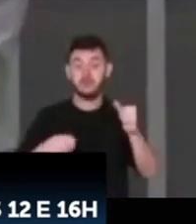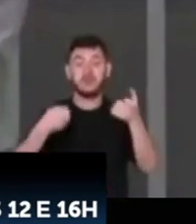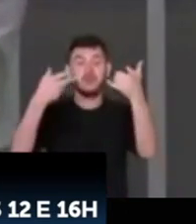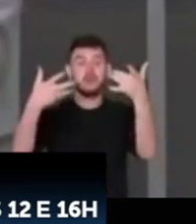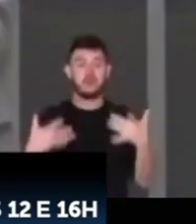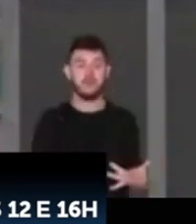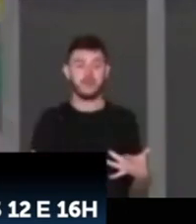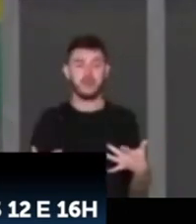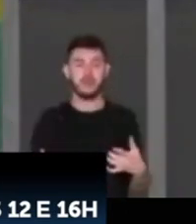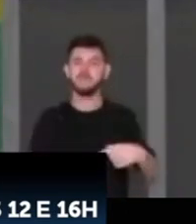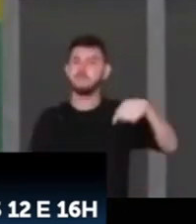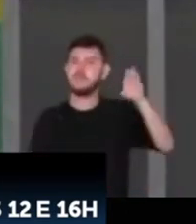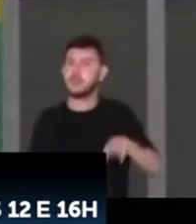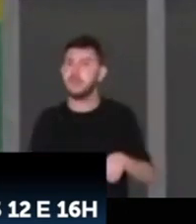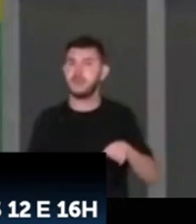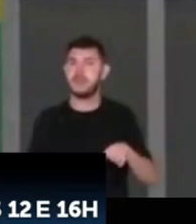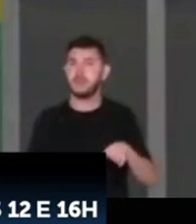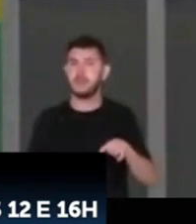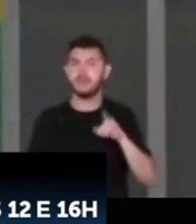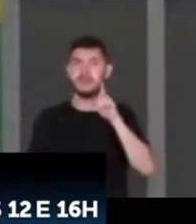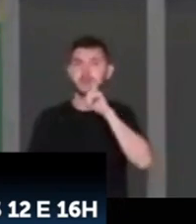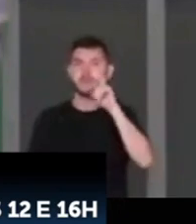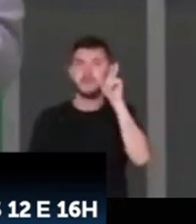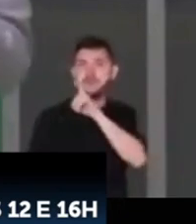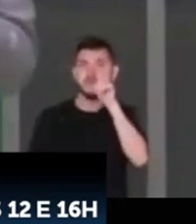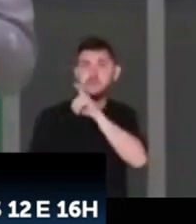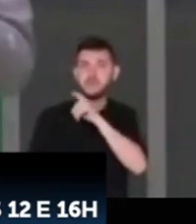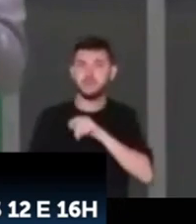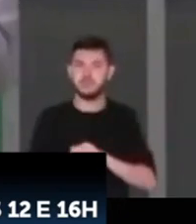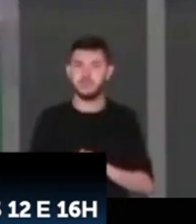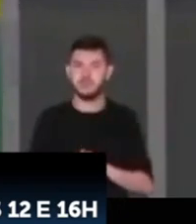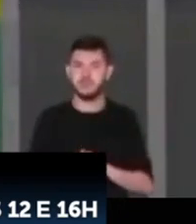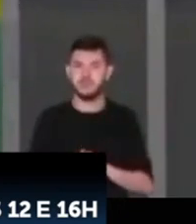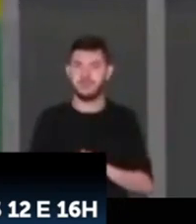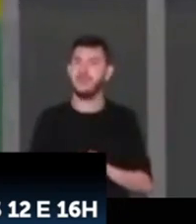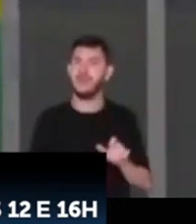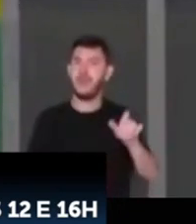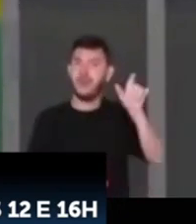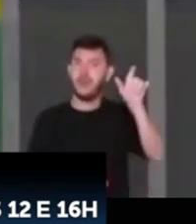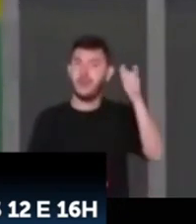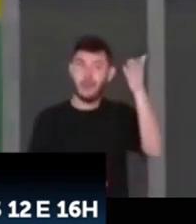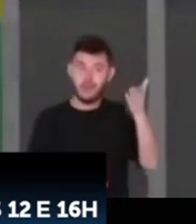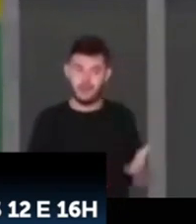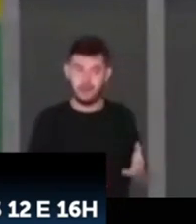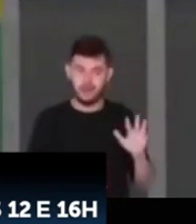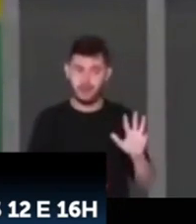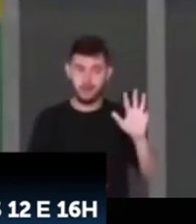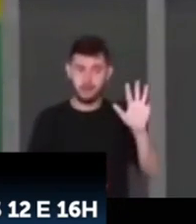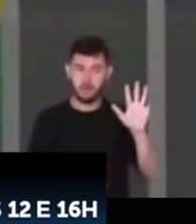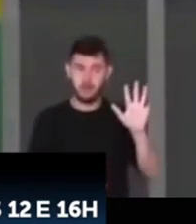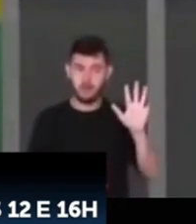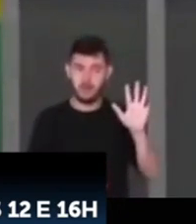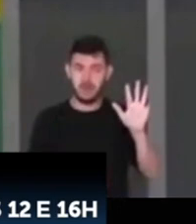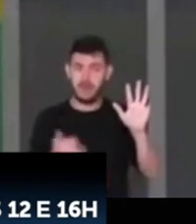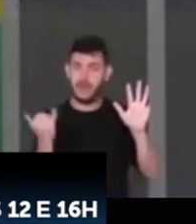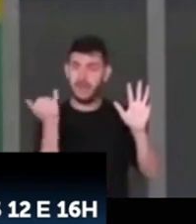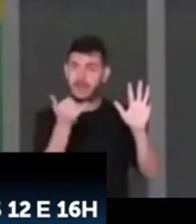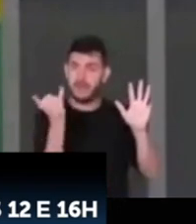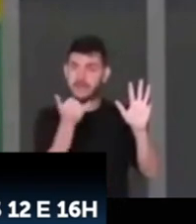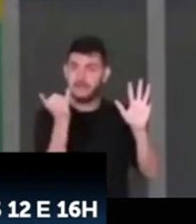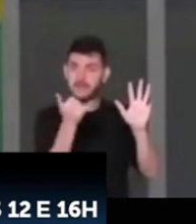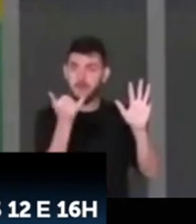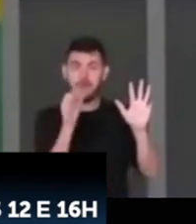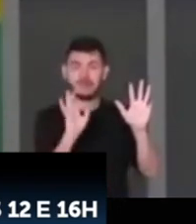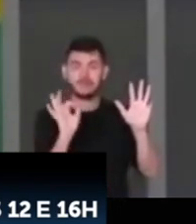verdade. Ele, que segundo ele próprio não foi informado, ou seu ministro da